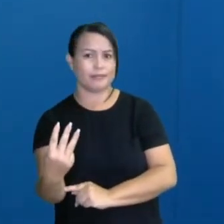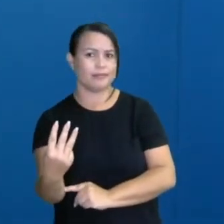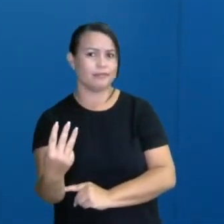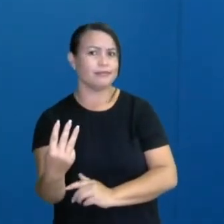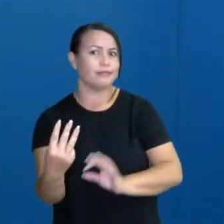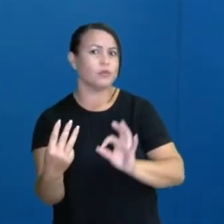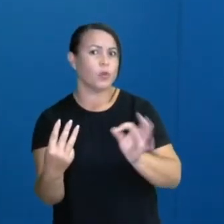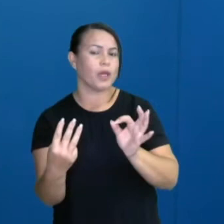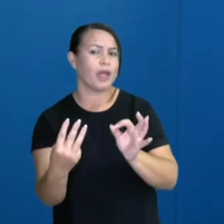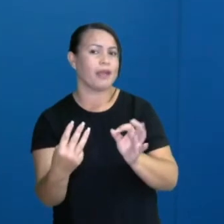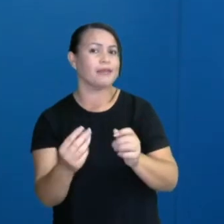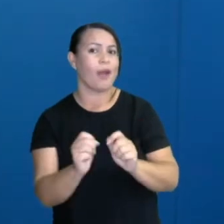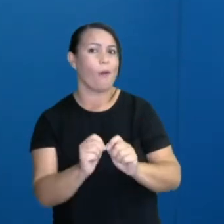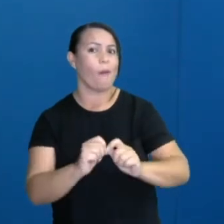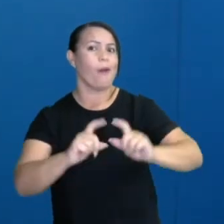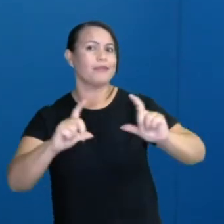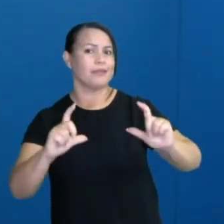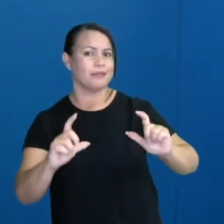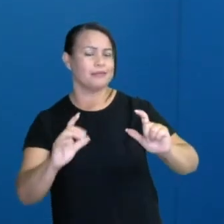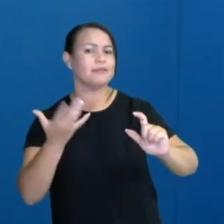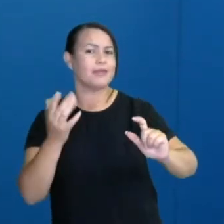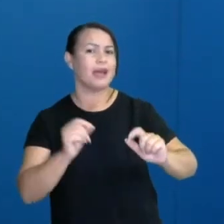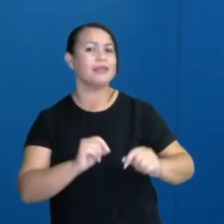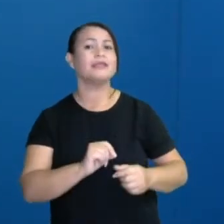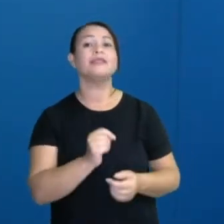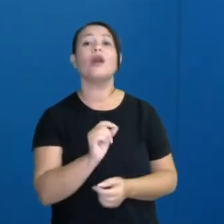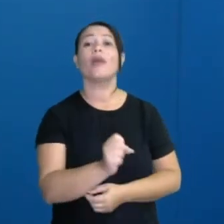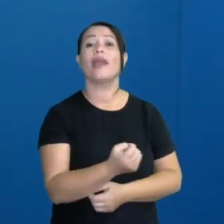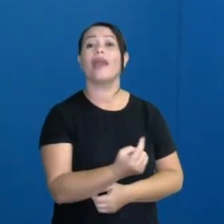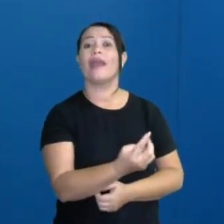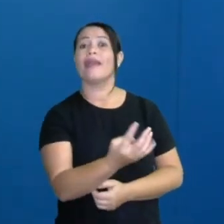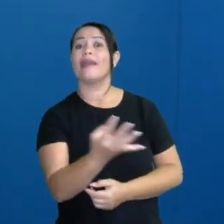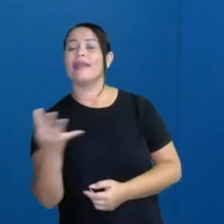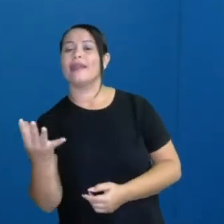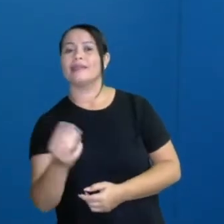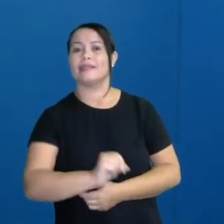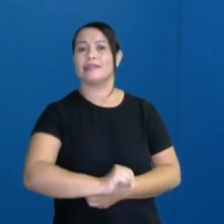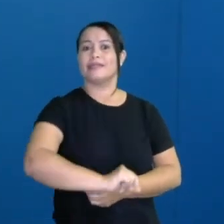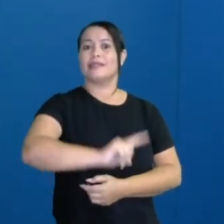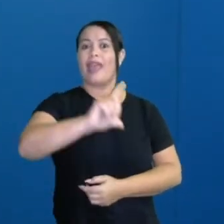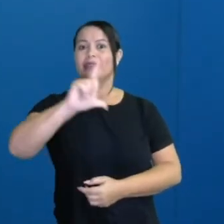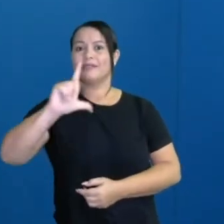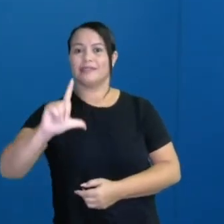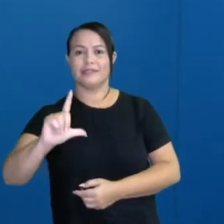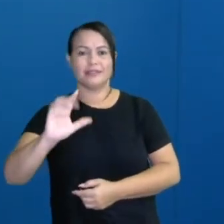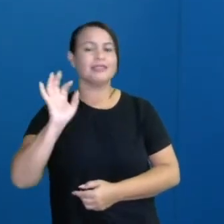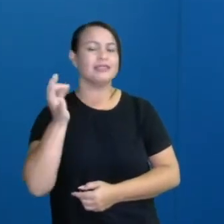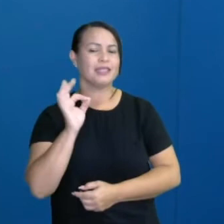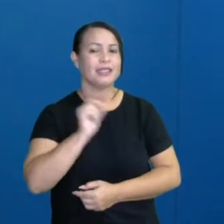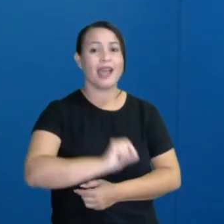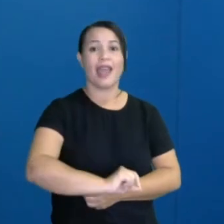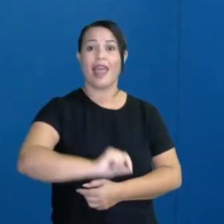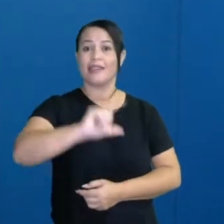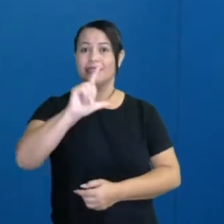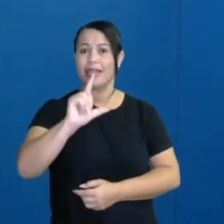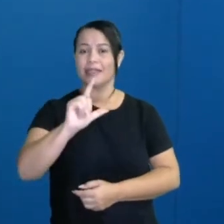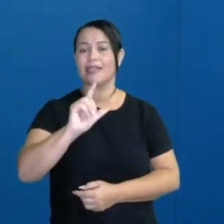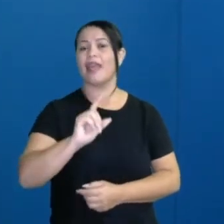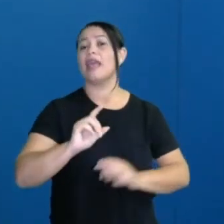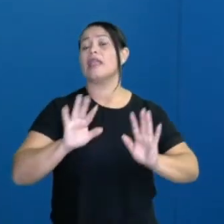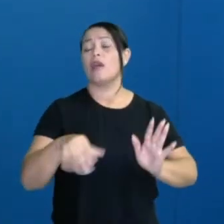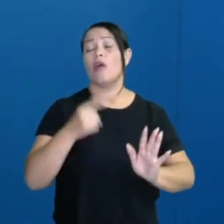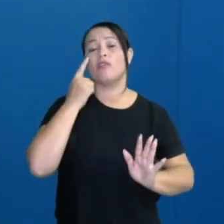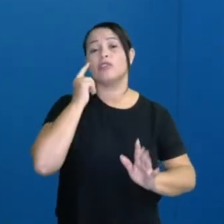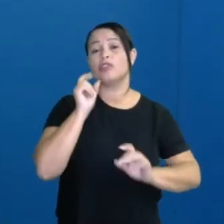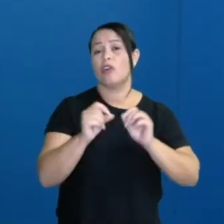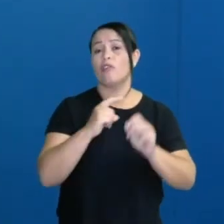o quê? Aumentando. Não é isso? Está em ordem o quê? Crescente. Está crescendo, né? Então,